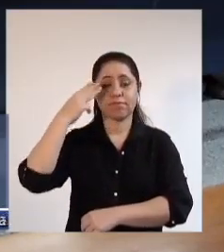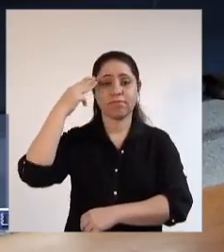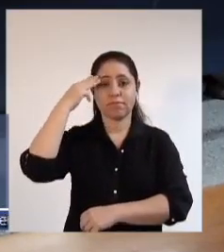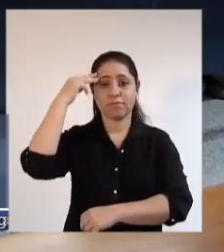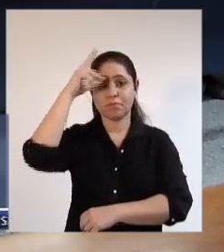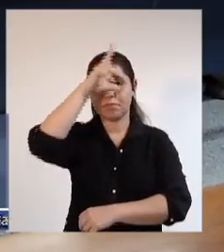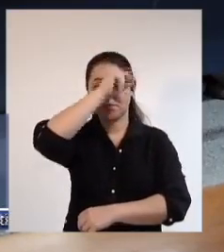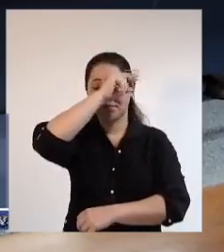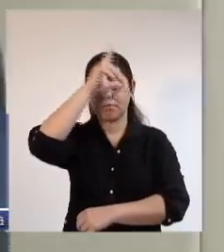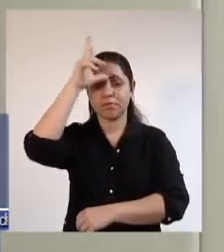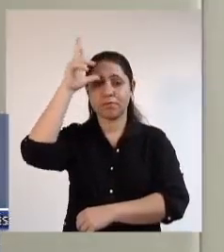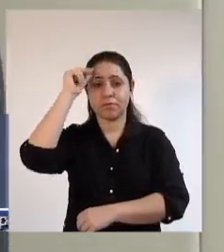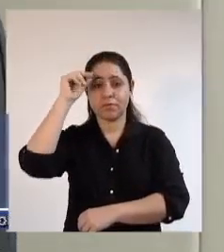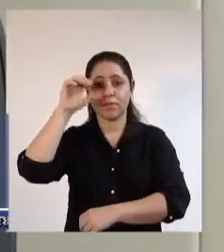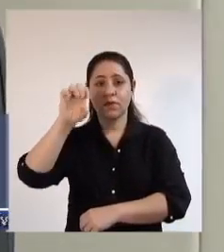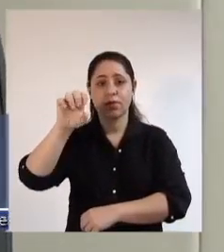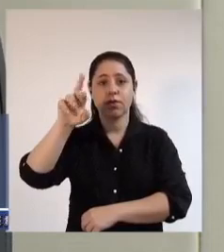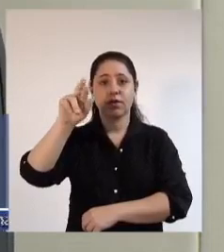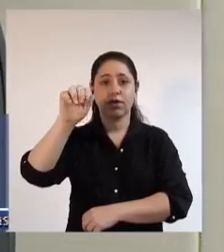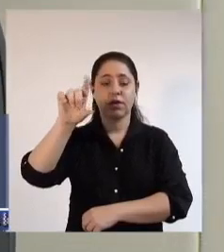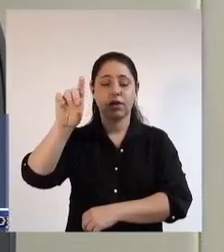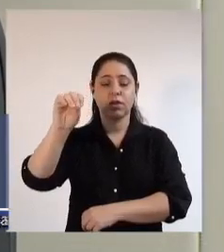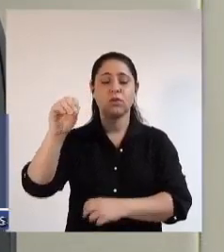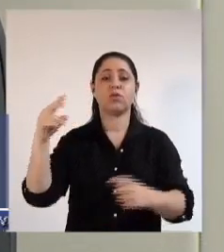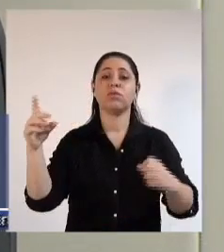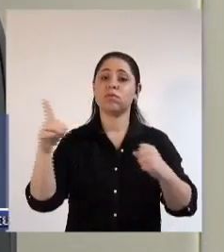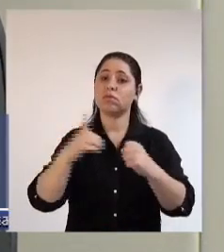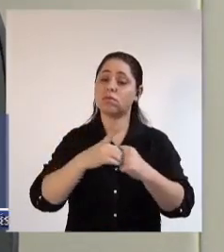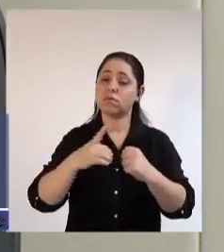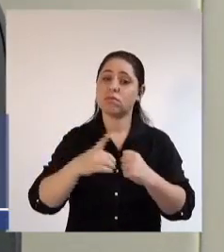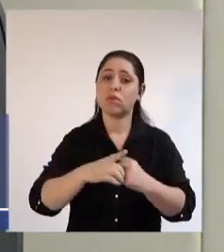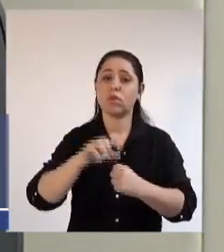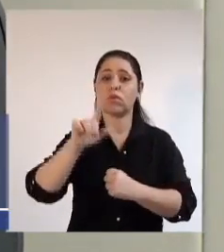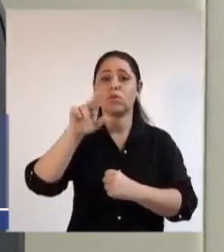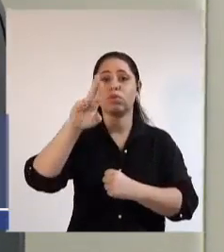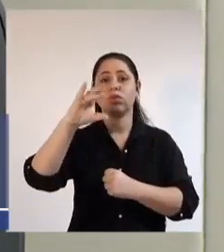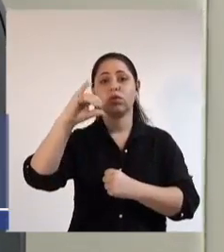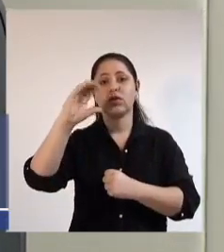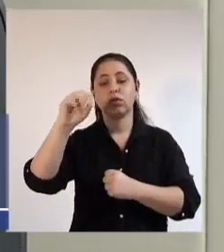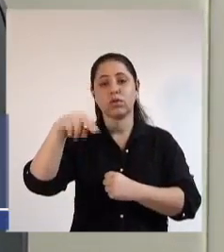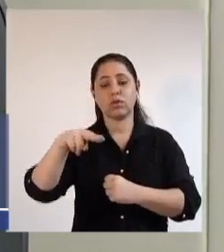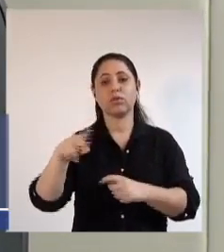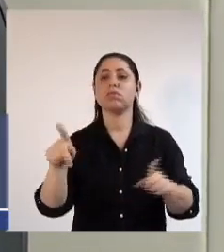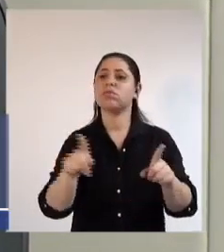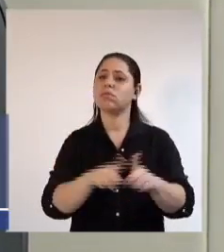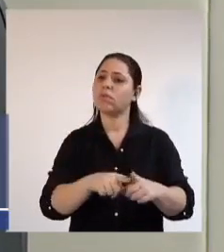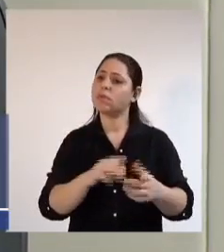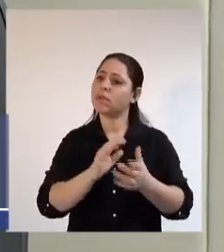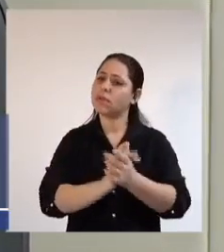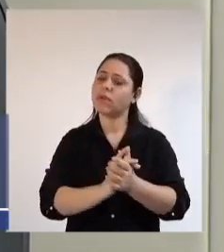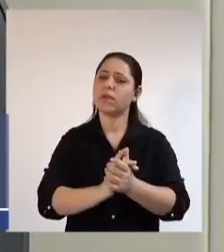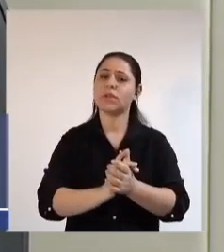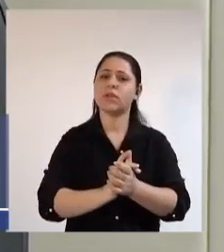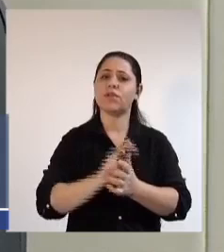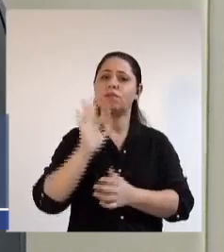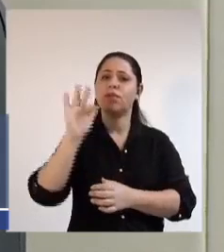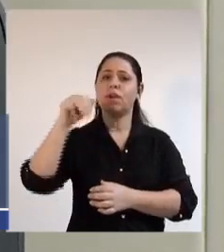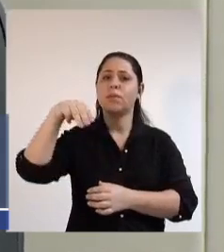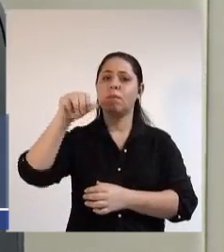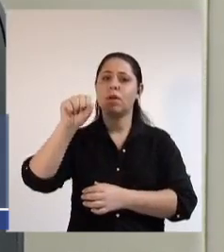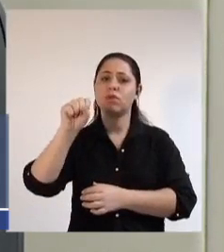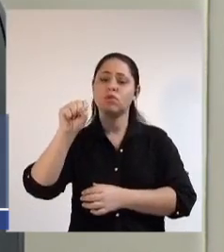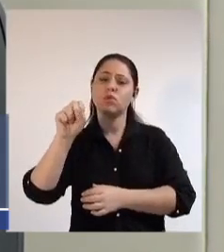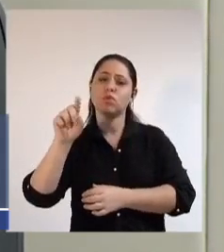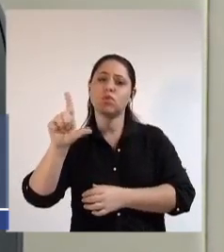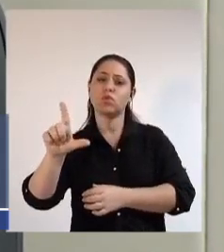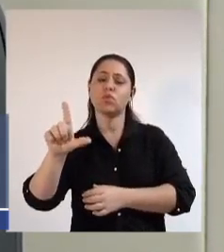é representando o ministério público sendo loubeh quero saudar também marcelo bertoni da famasul o leonardo